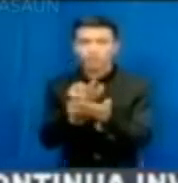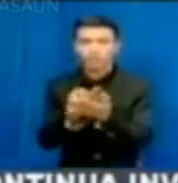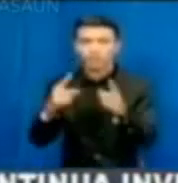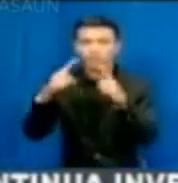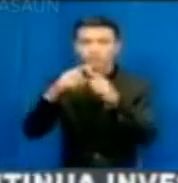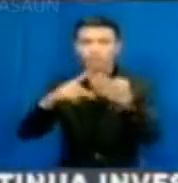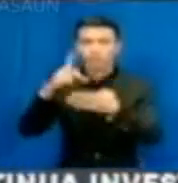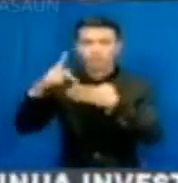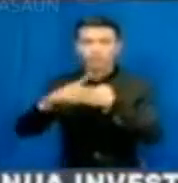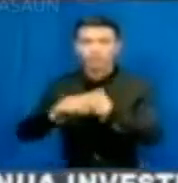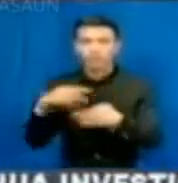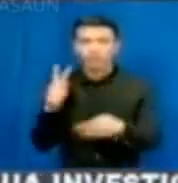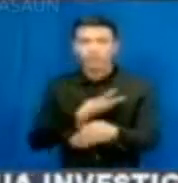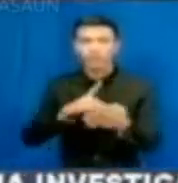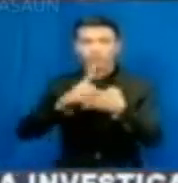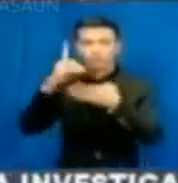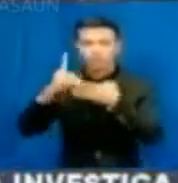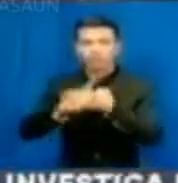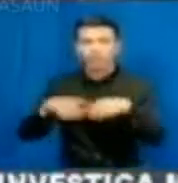programa. Cita desenvolve sistema